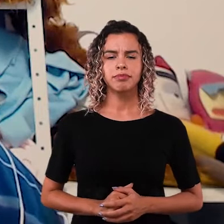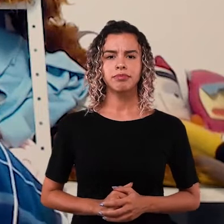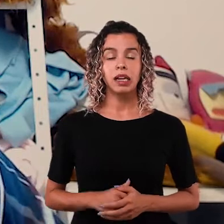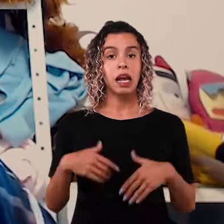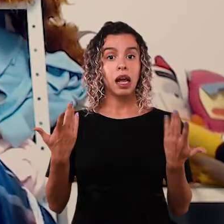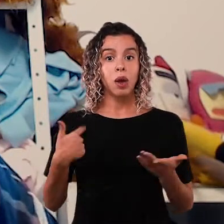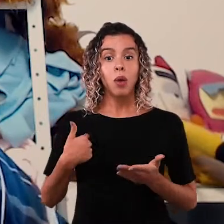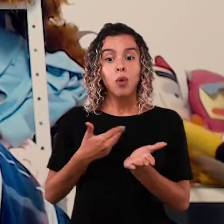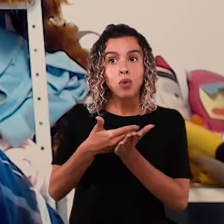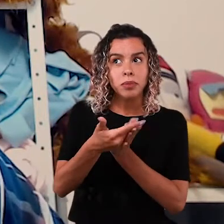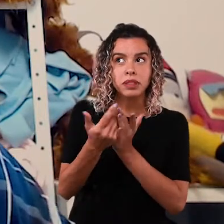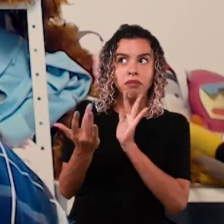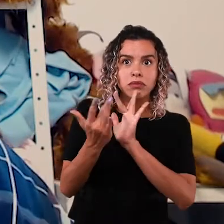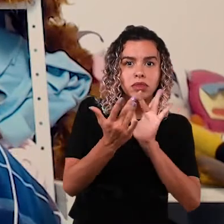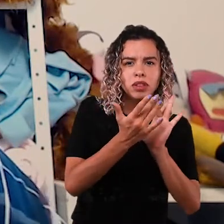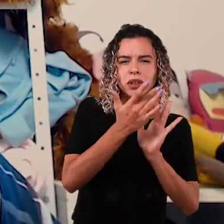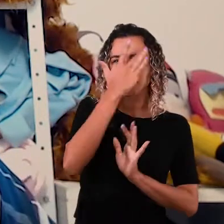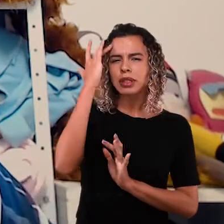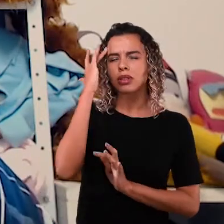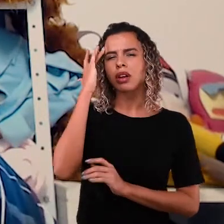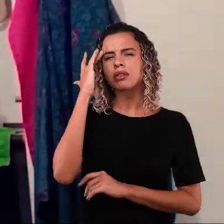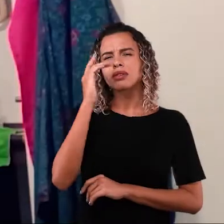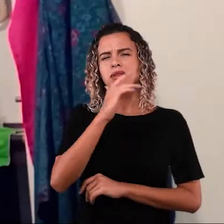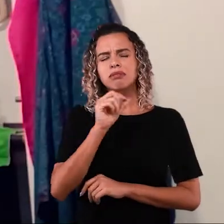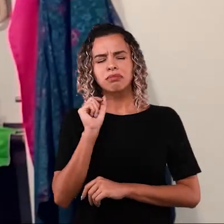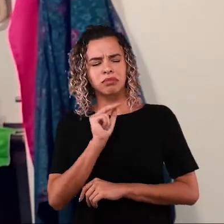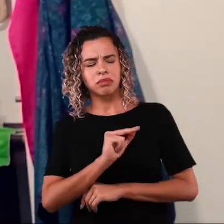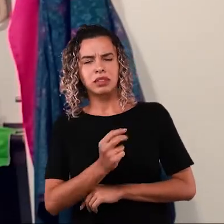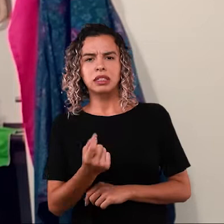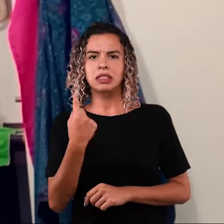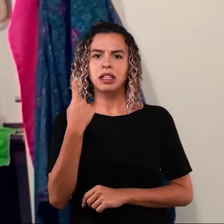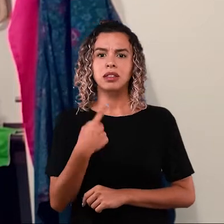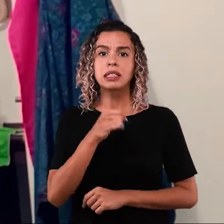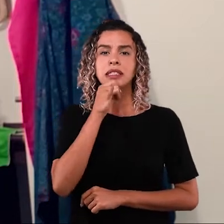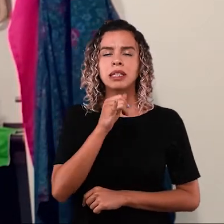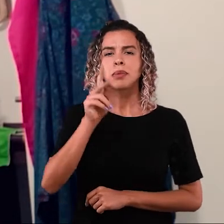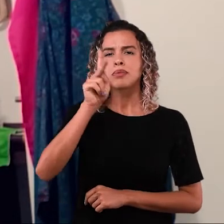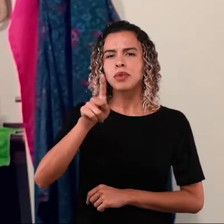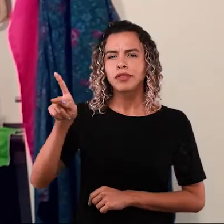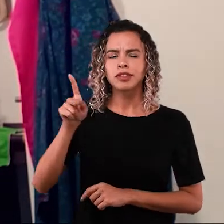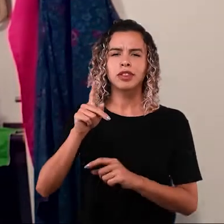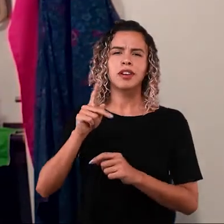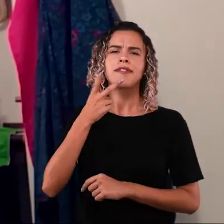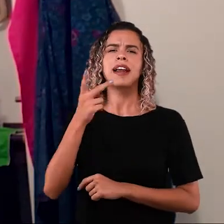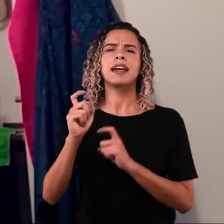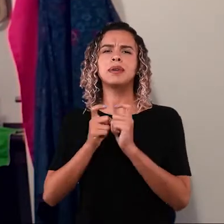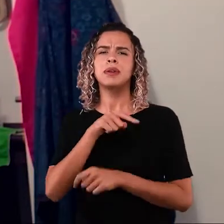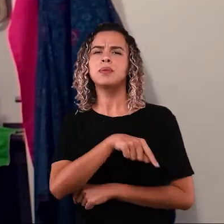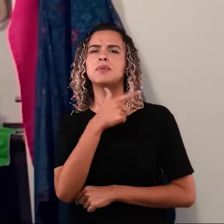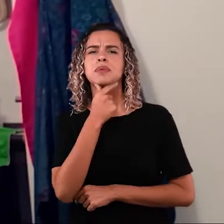a me envolver com outras pessoas é que ficava uma estranheza. Professor, falar em reunião,